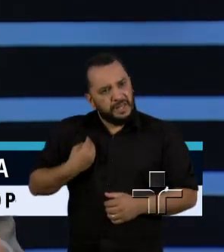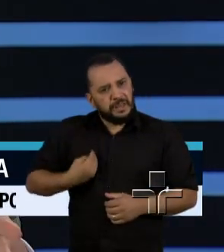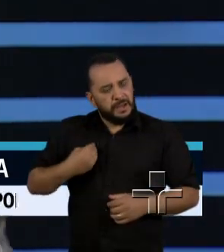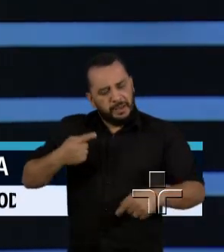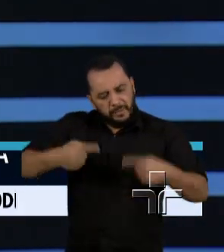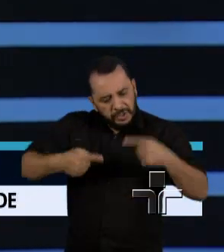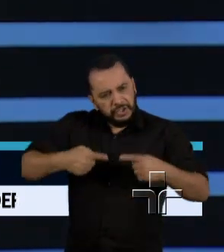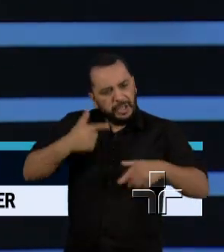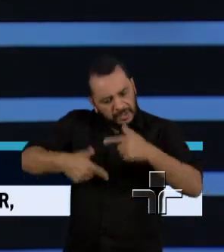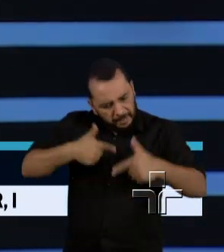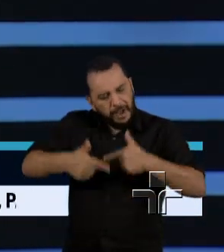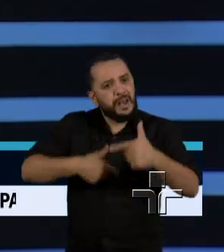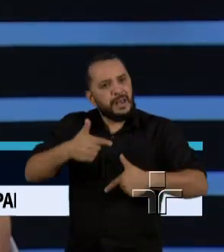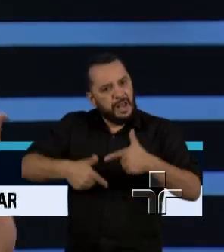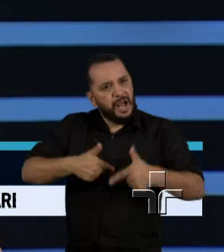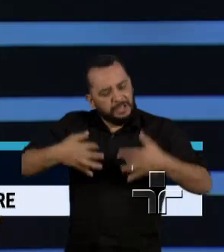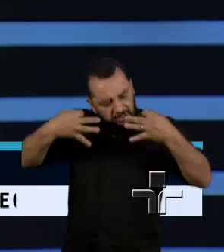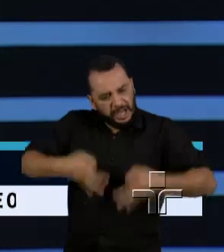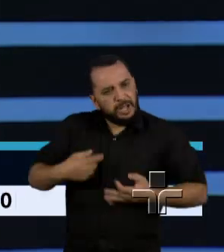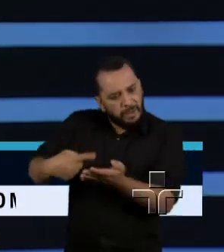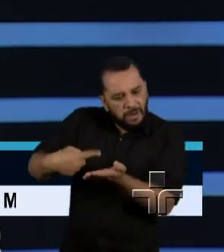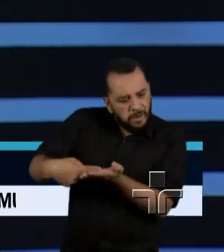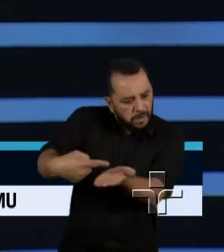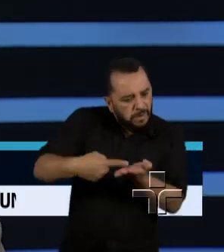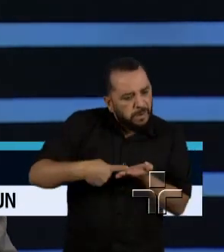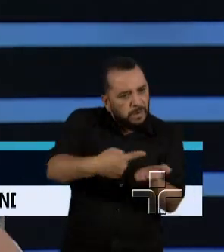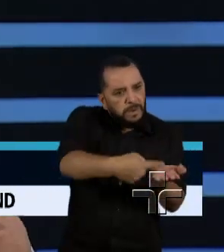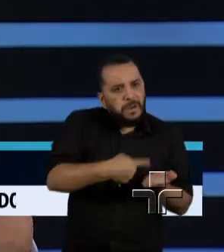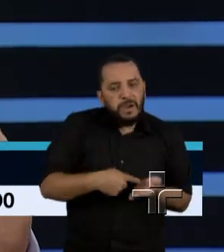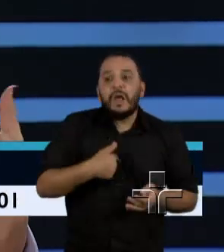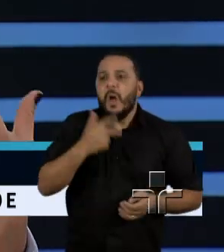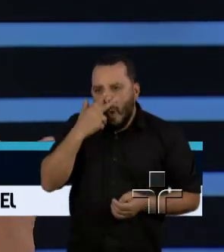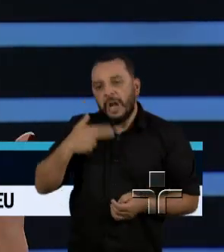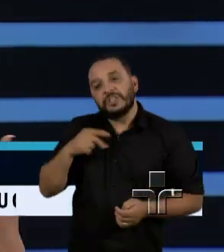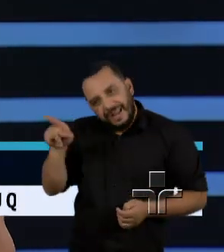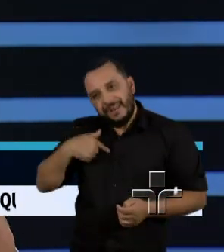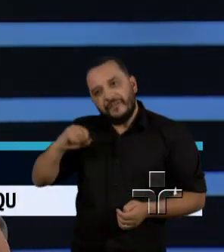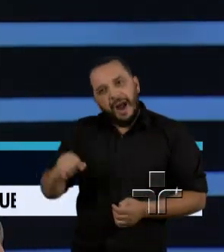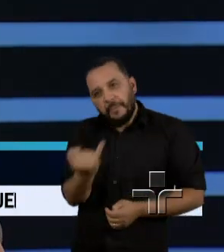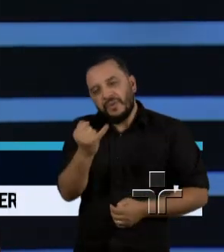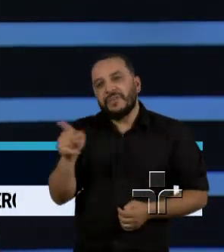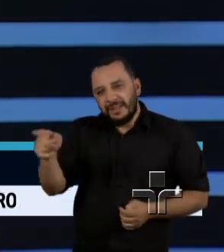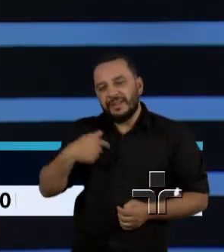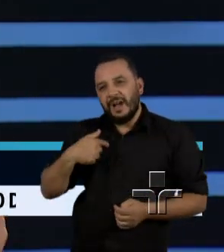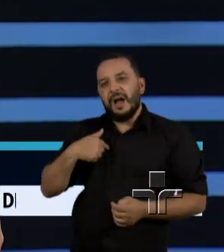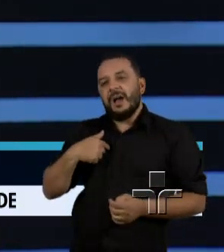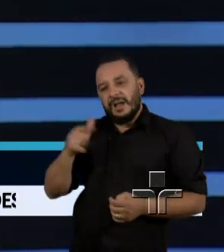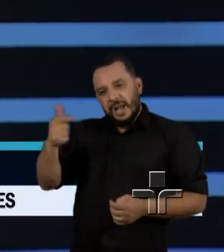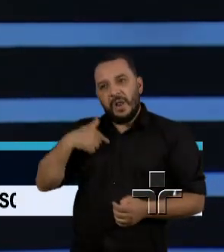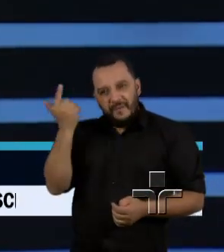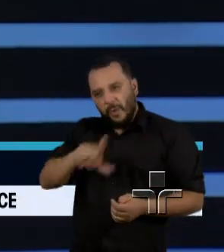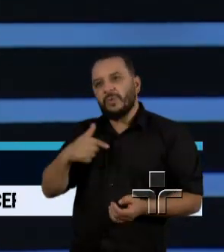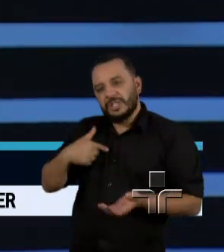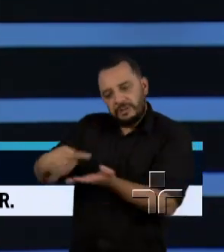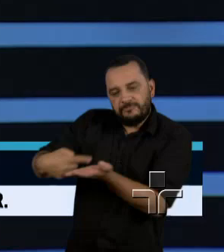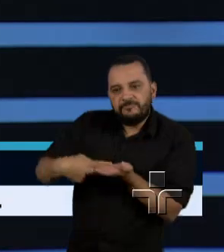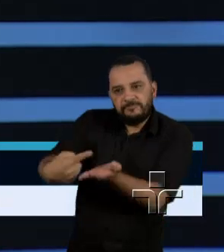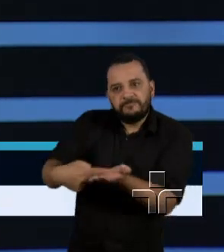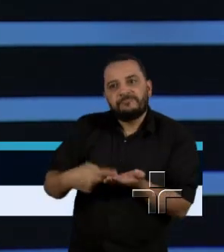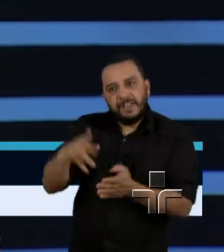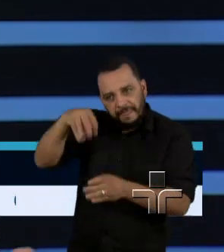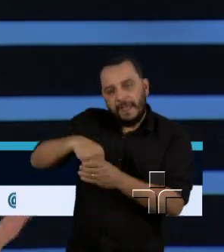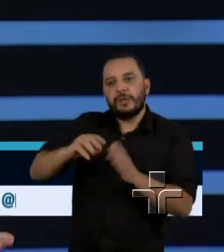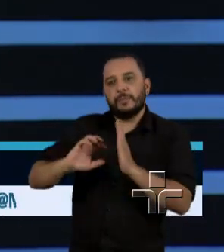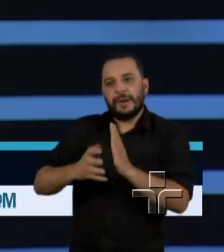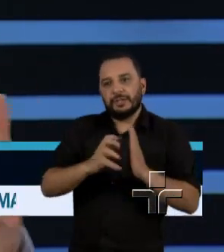quero cumprir isso aqui como articulador. E o que eu acho é que ele vai aproveitar isso para ser um grande articulador dentro do partido,